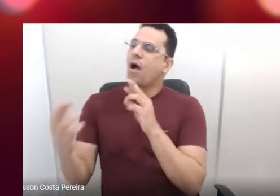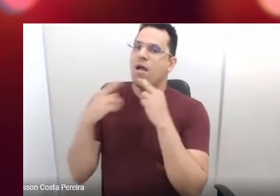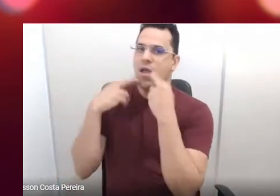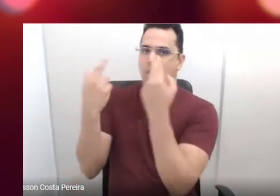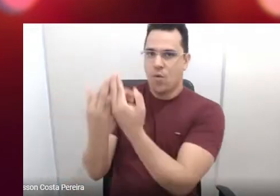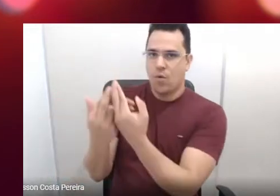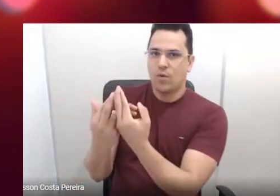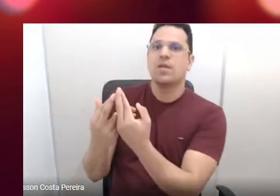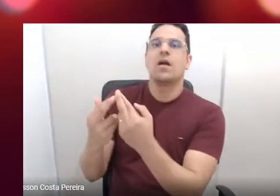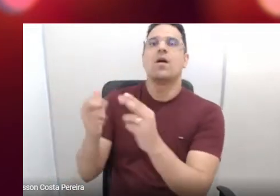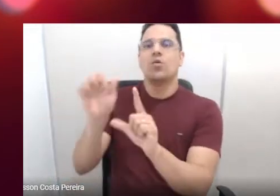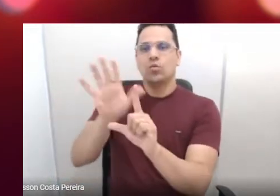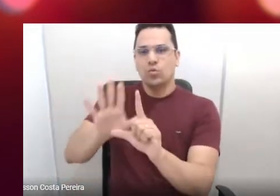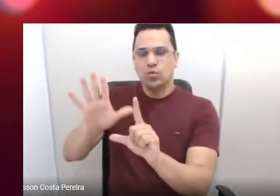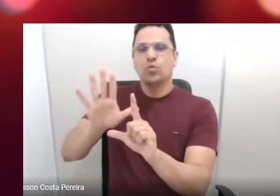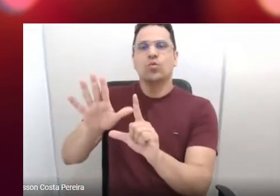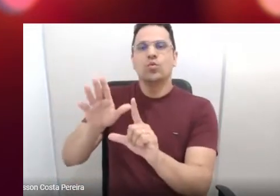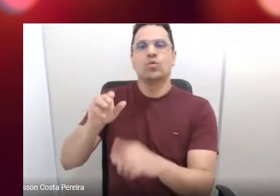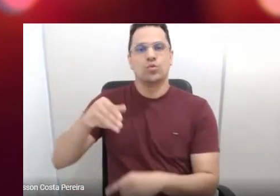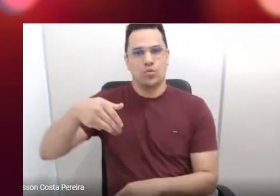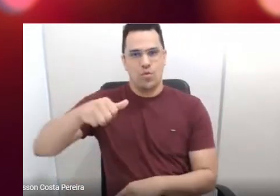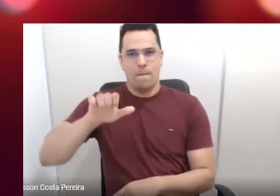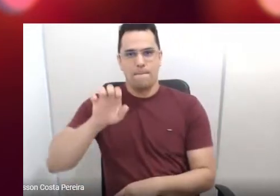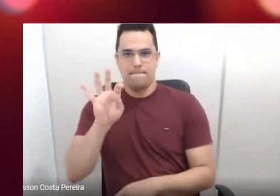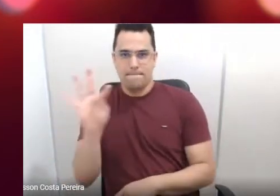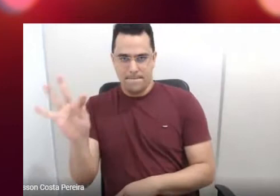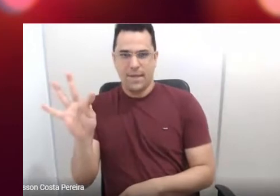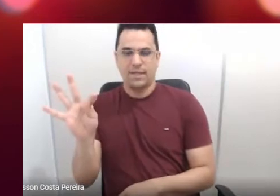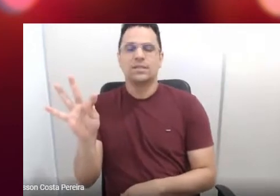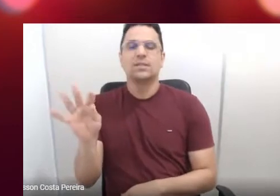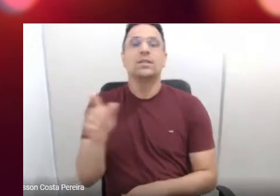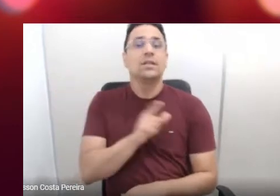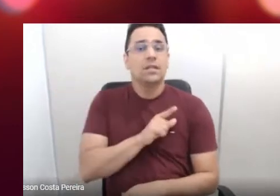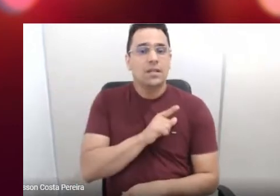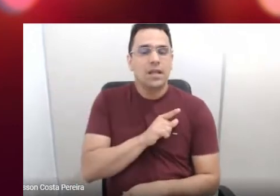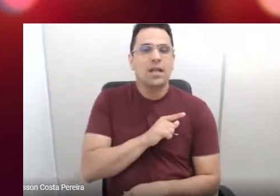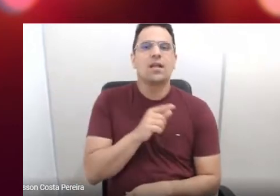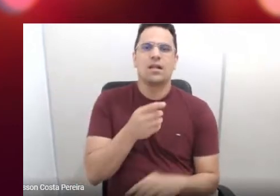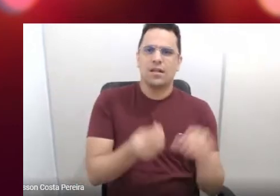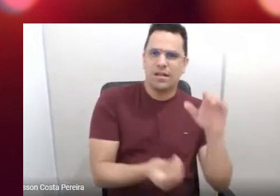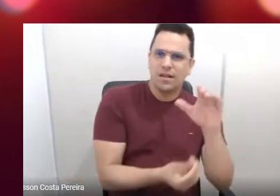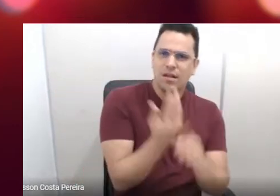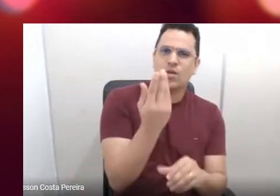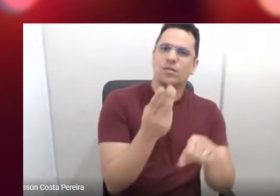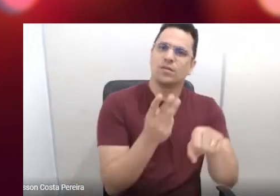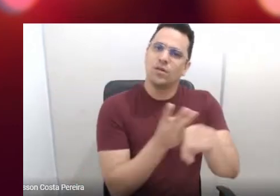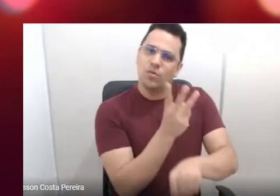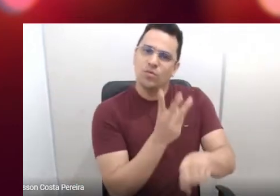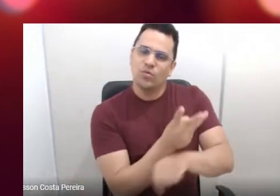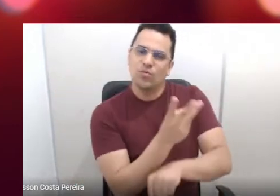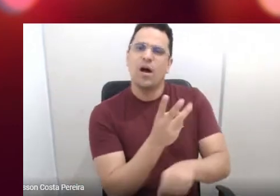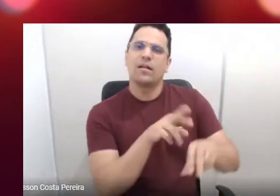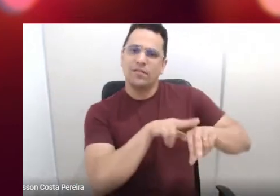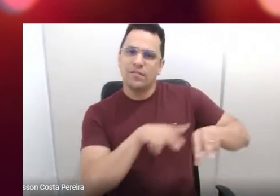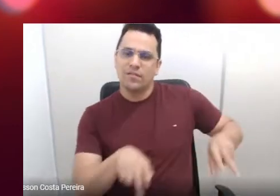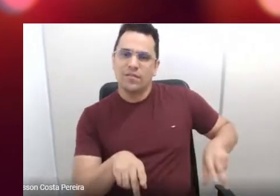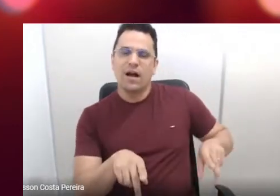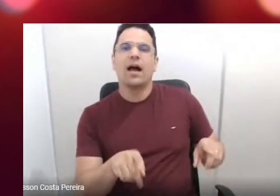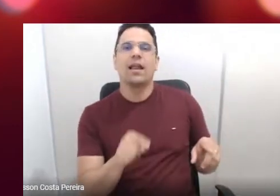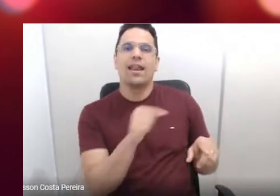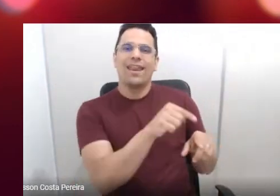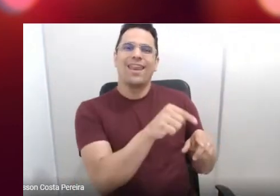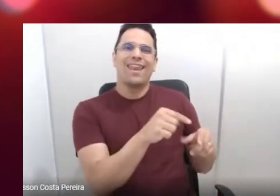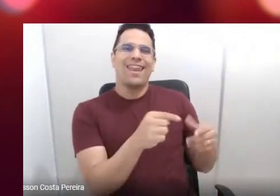no novo formato. E dessa forma, os vínculos foram mantidos. Nós criamos grupos de WhatsApp, as